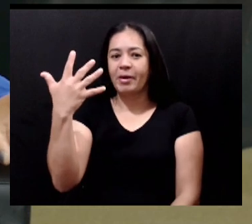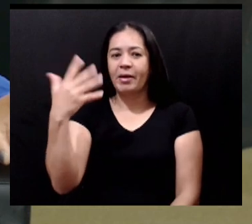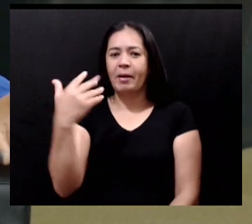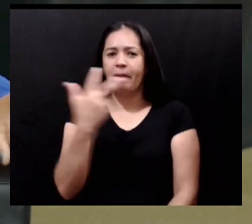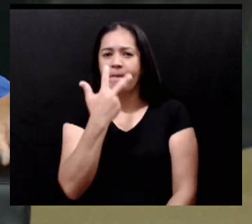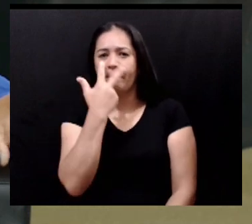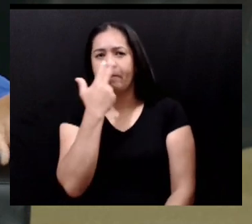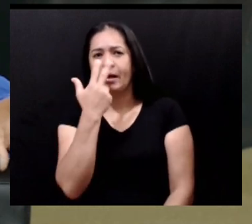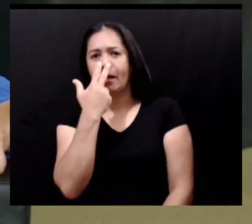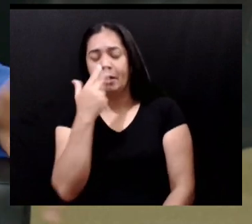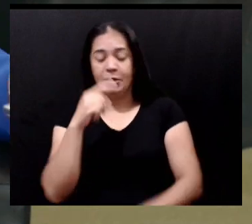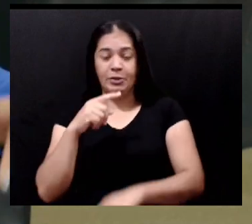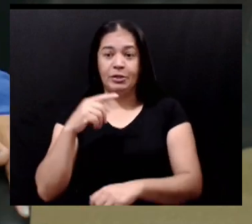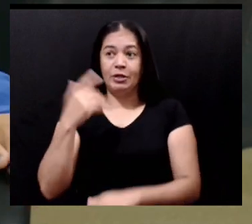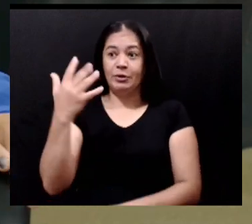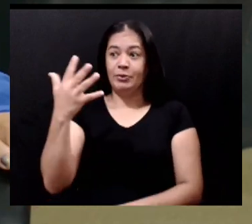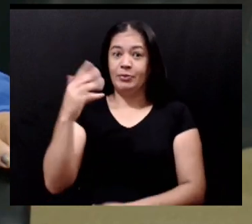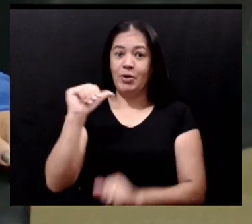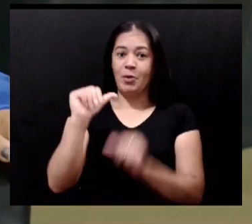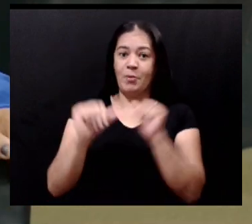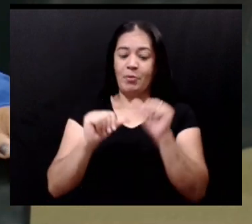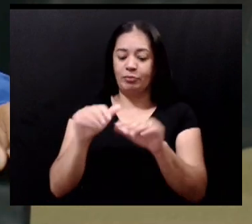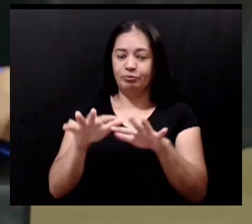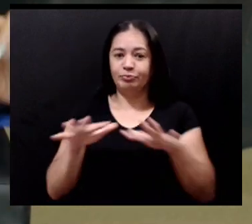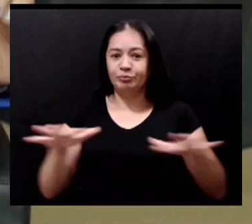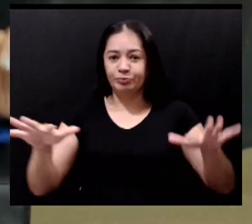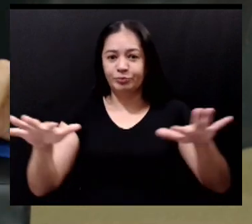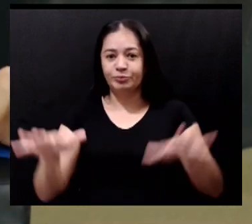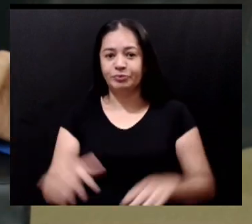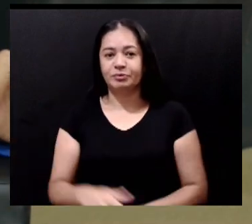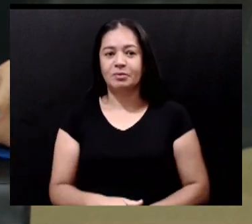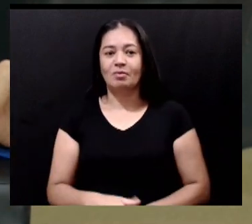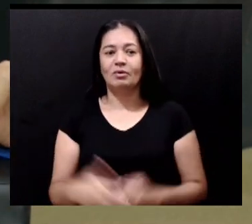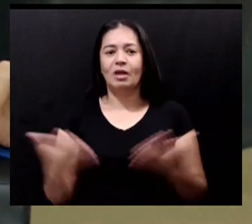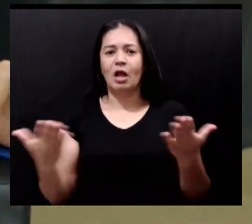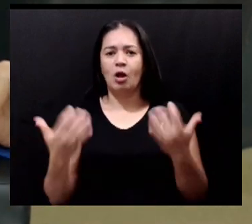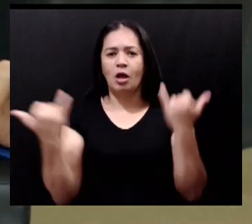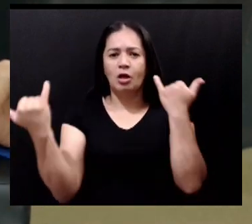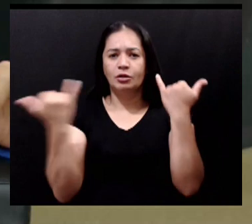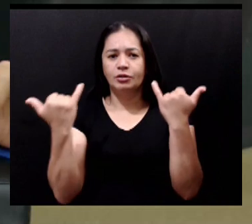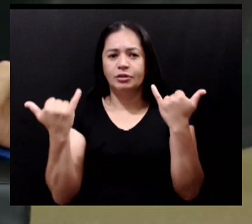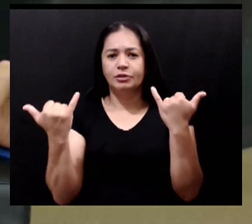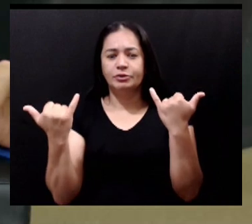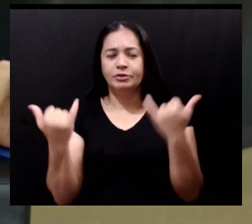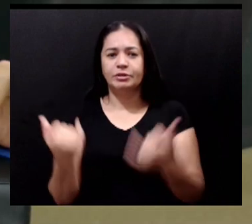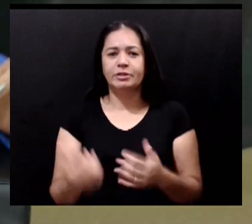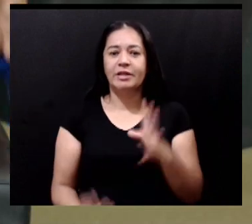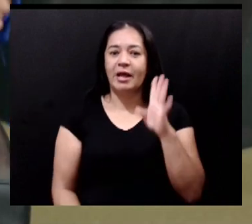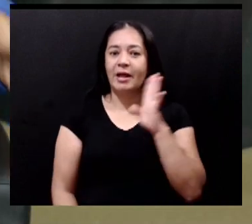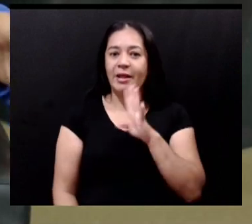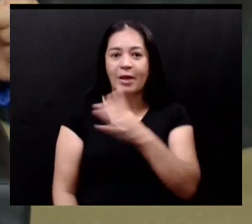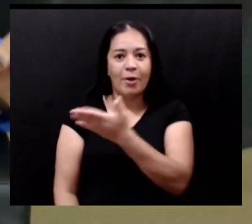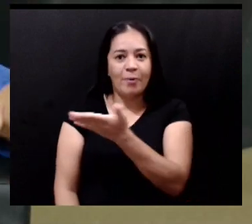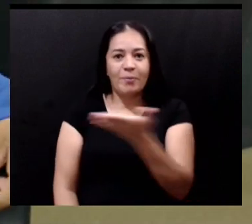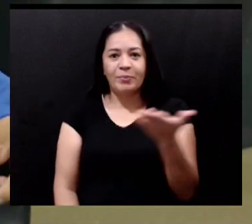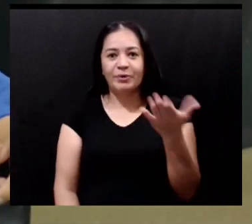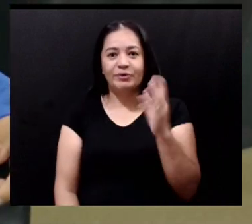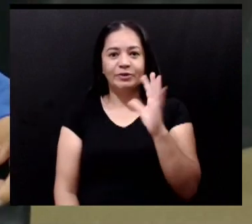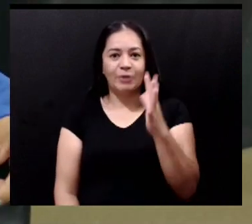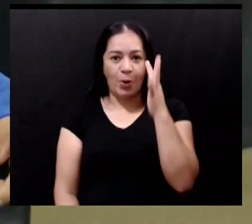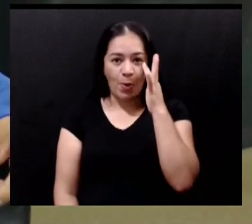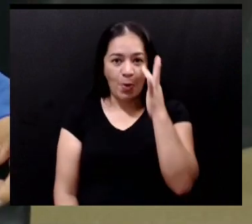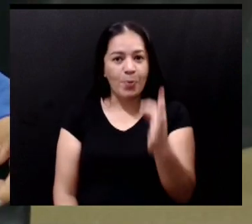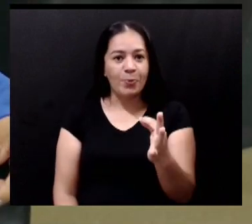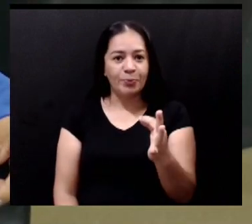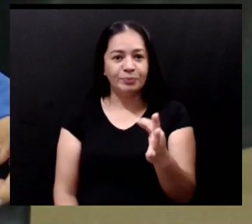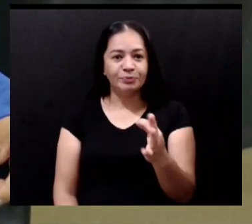na nossa região, viu? Atualizando as notícias, gente, tem uma notícia bem legal para vocês. Olha só, pacientes da